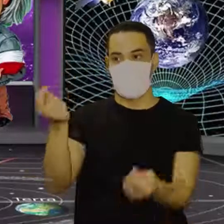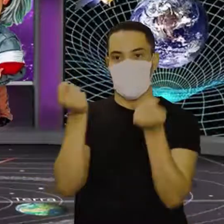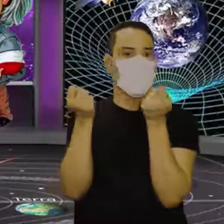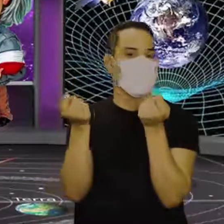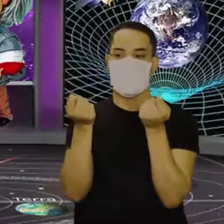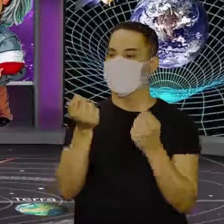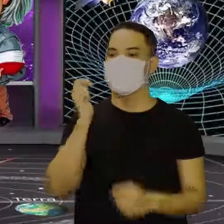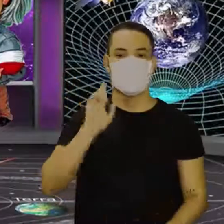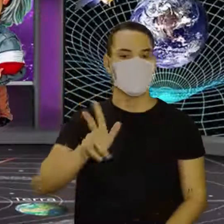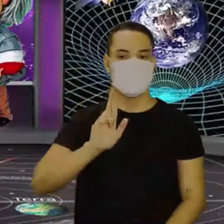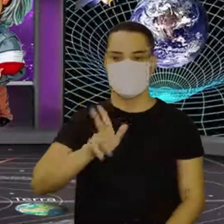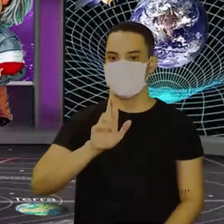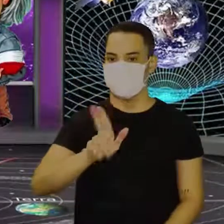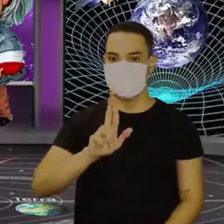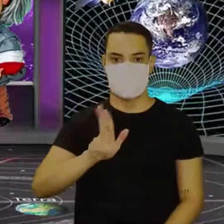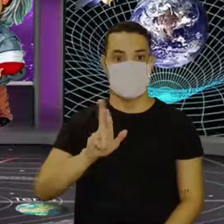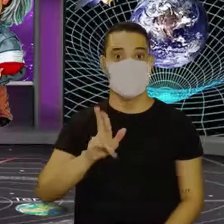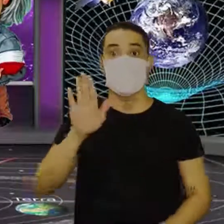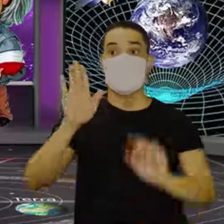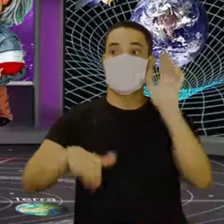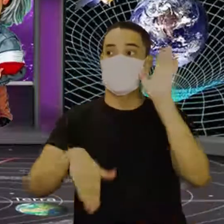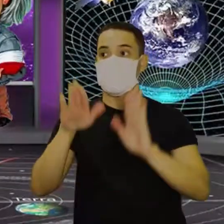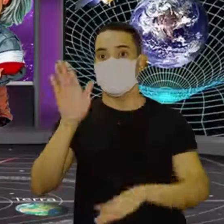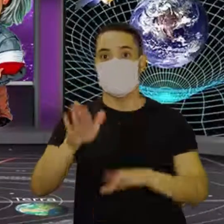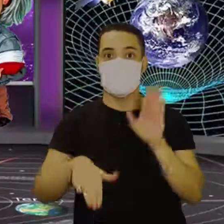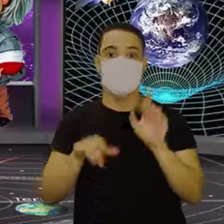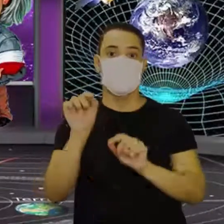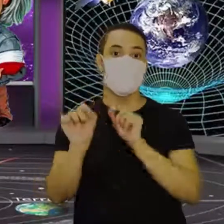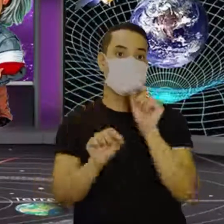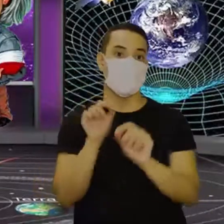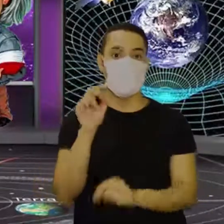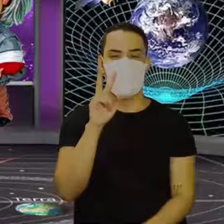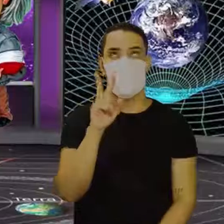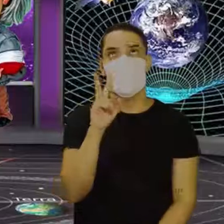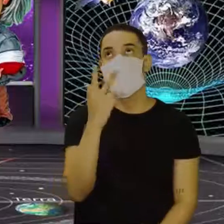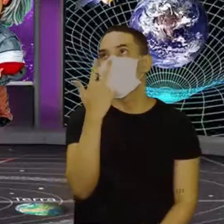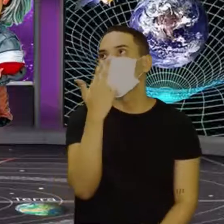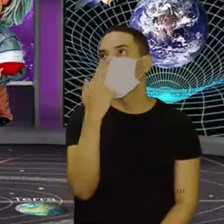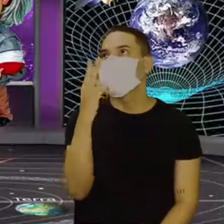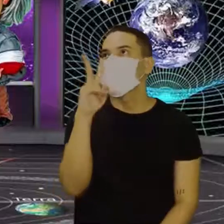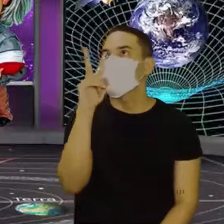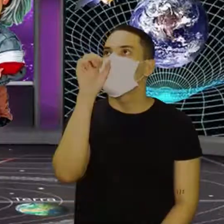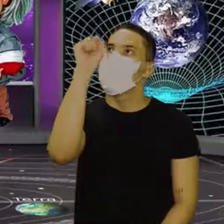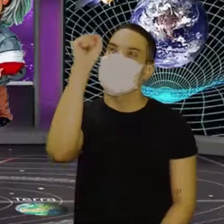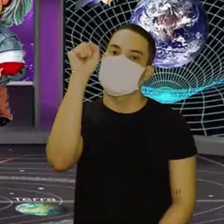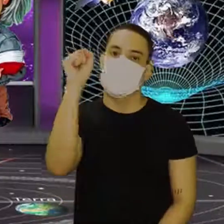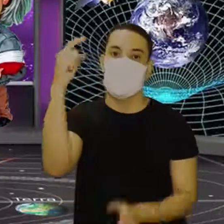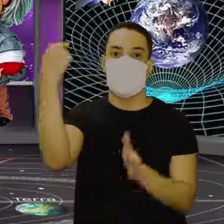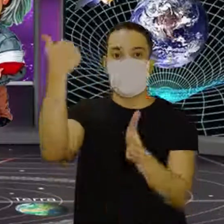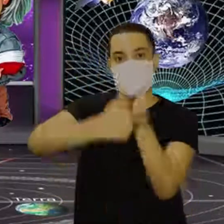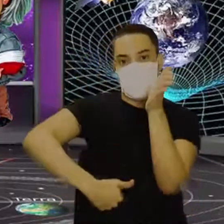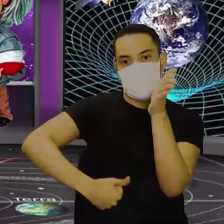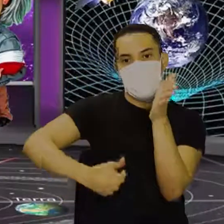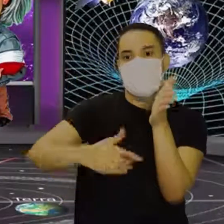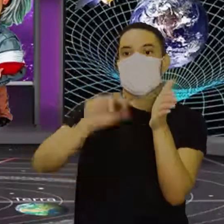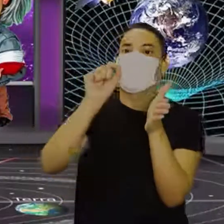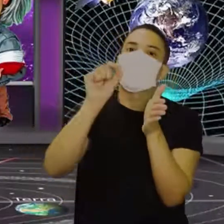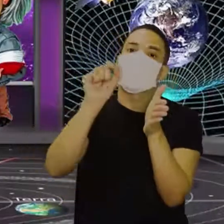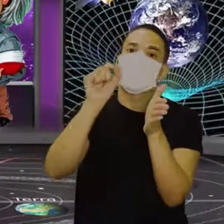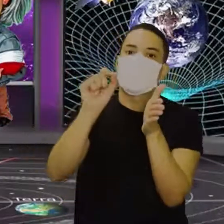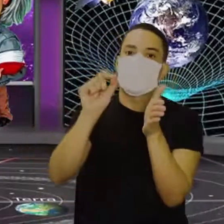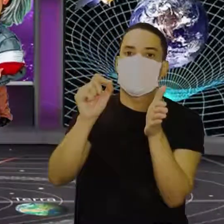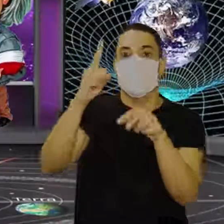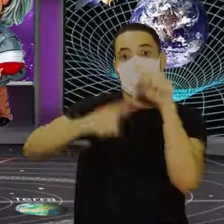é mais econômico. Mas, às vezes, força um pouco menos o equipamento. Que o equipamento 220, ele